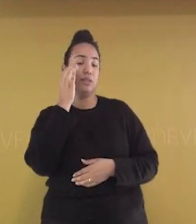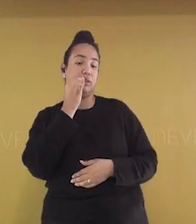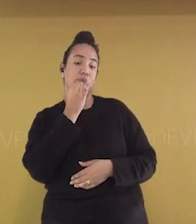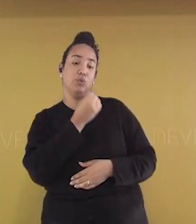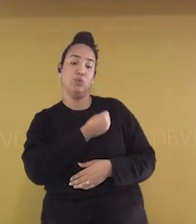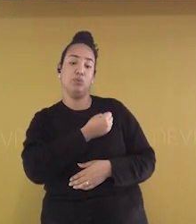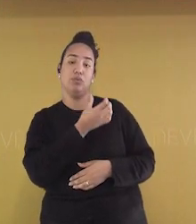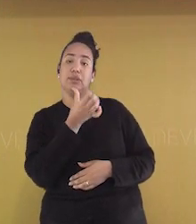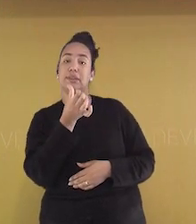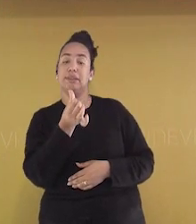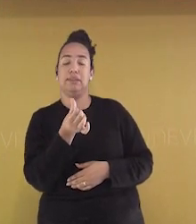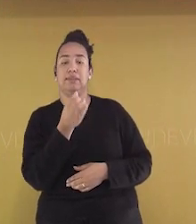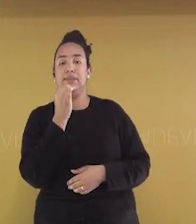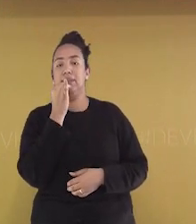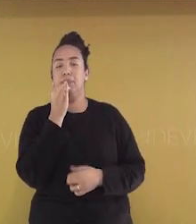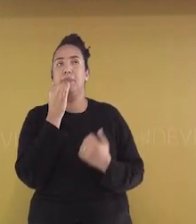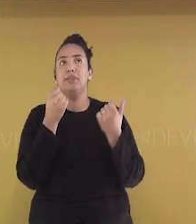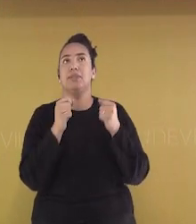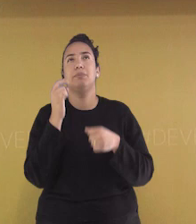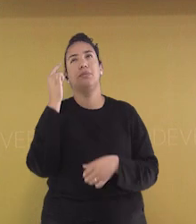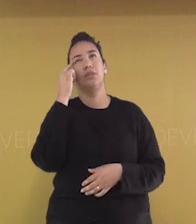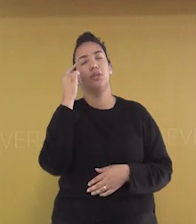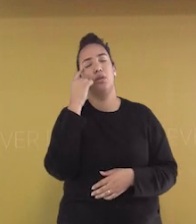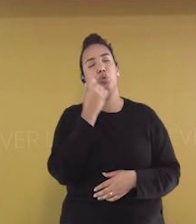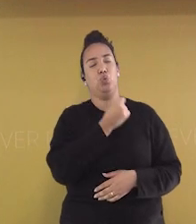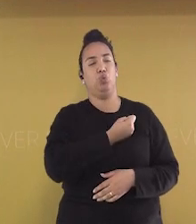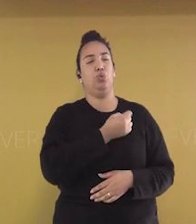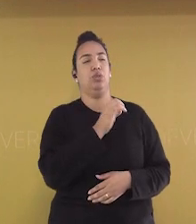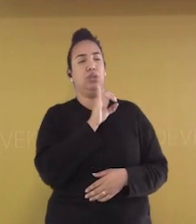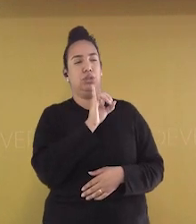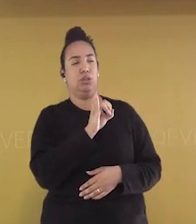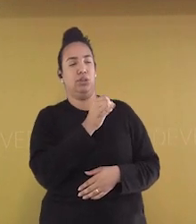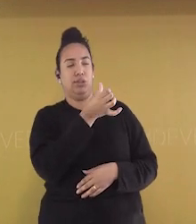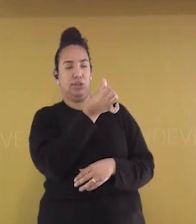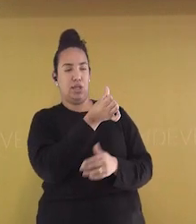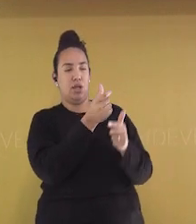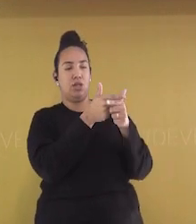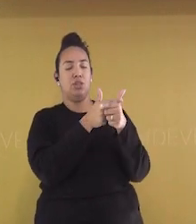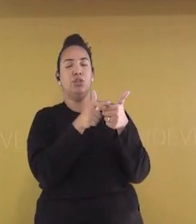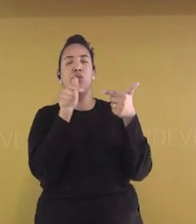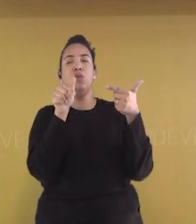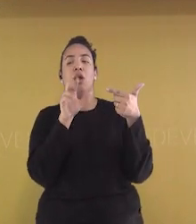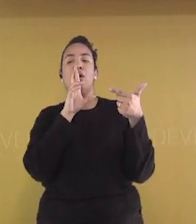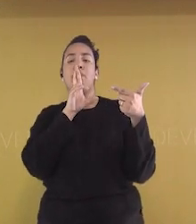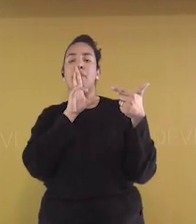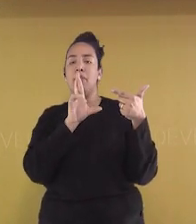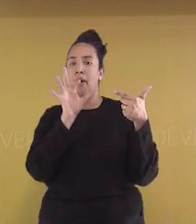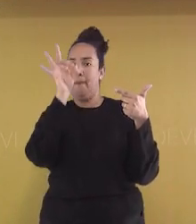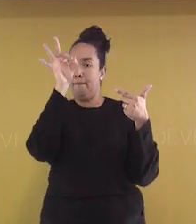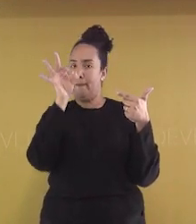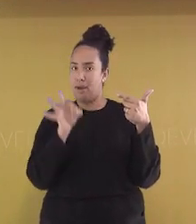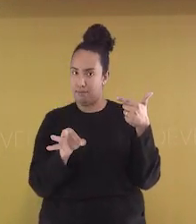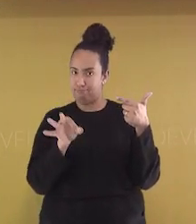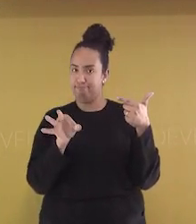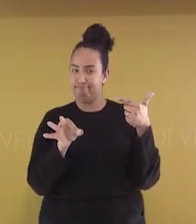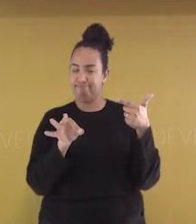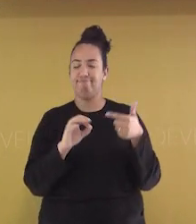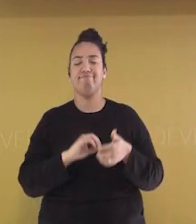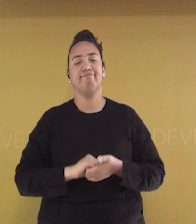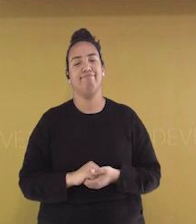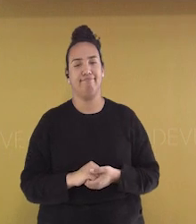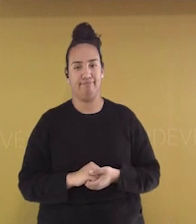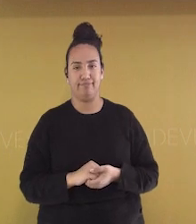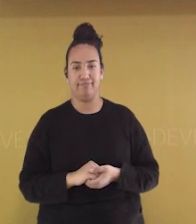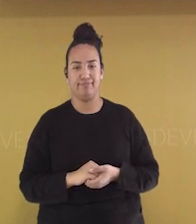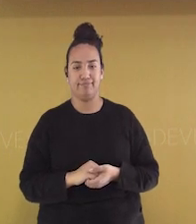de 6, precisamos pensar em números que, ao fazer o 6 dividido por ele, resulta em